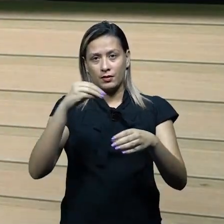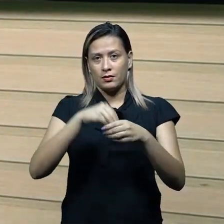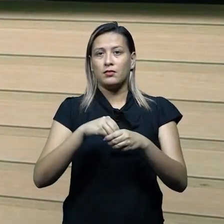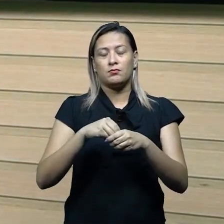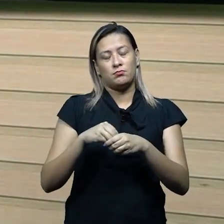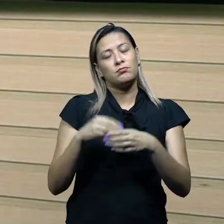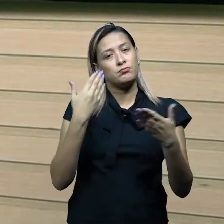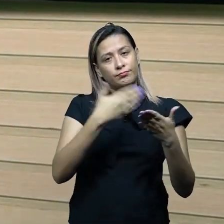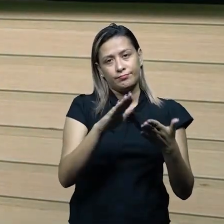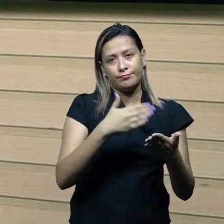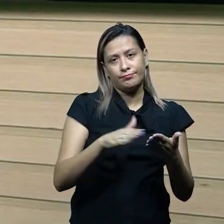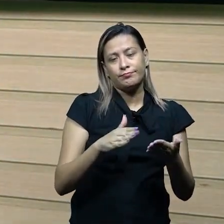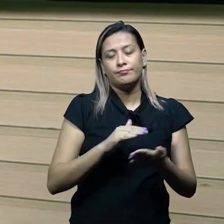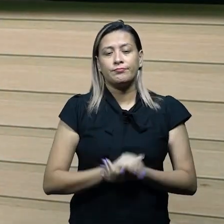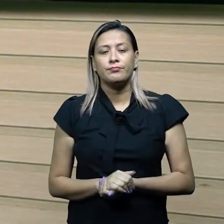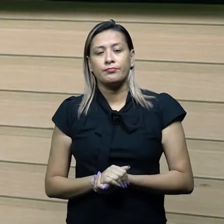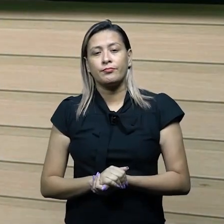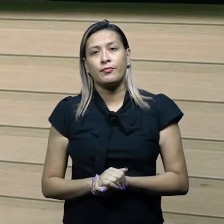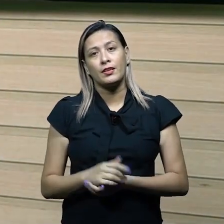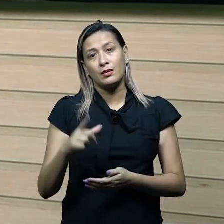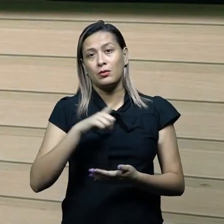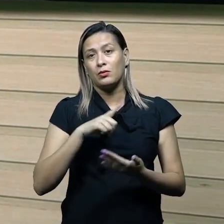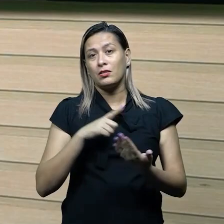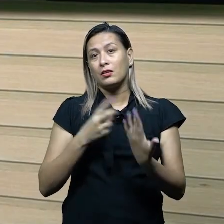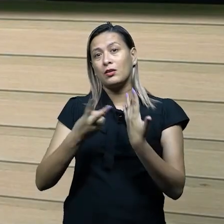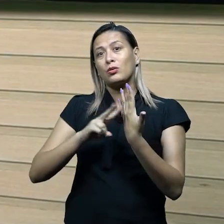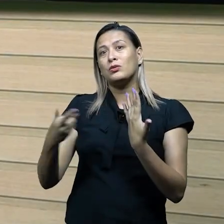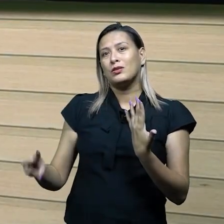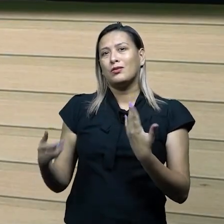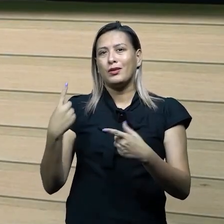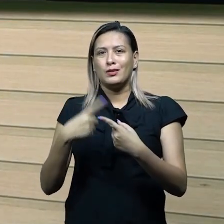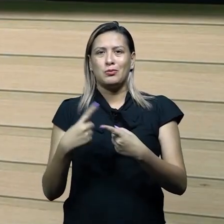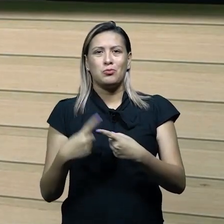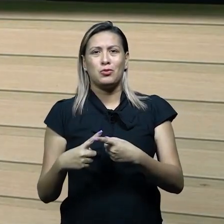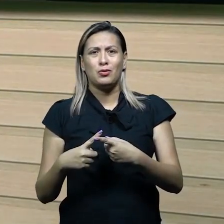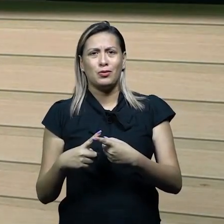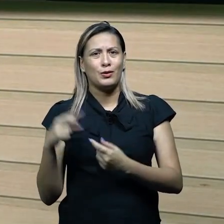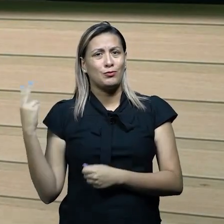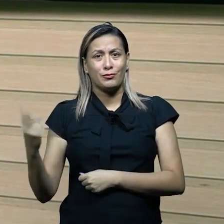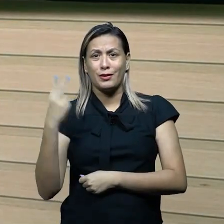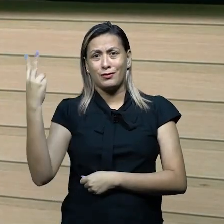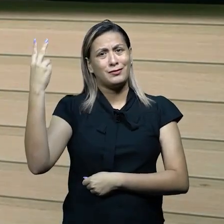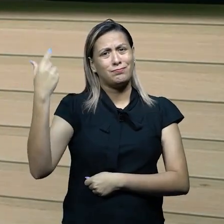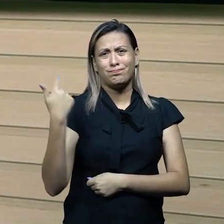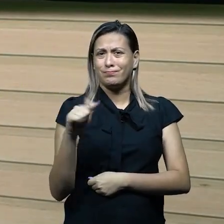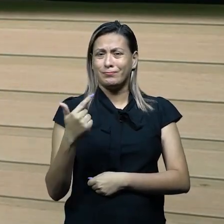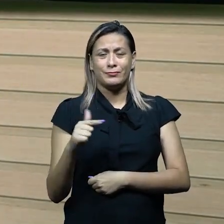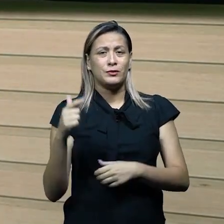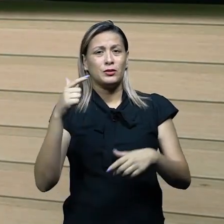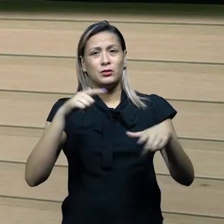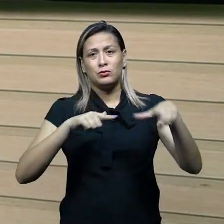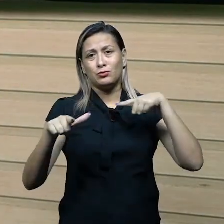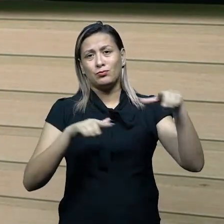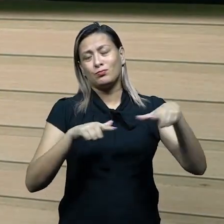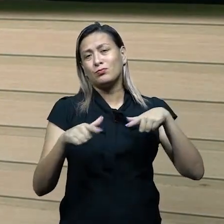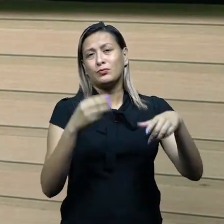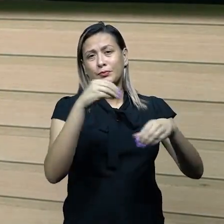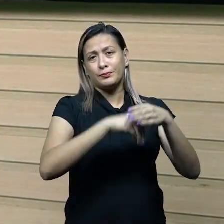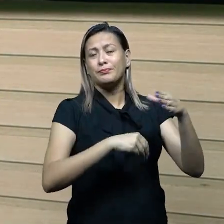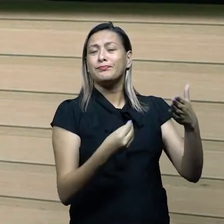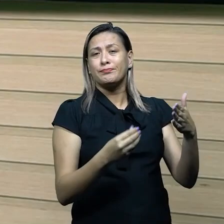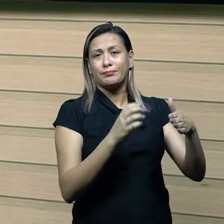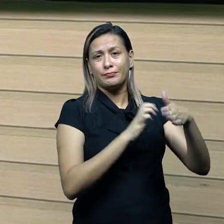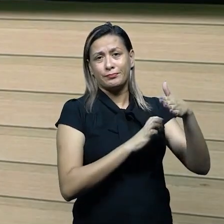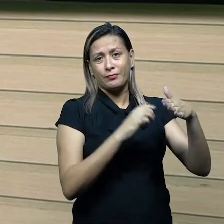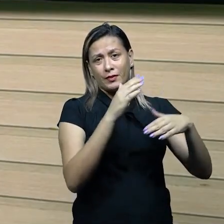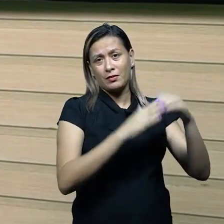está dentro eu elimino. De antemão eu tenho uma baita desvantagem, eu vou desvalorizar o empregado que eu já tenho. Porque eu vou dizer para ele, olha, tu não